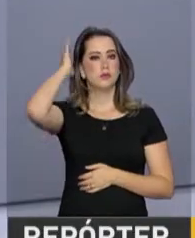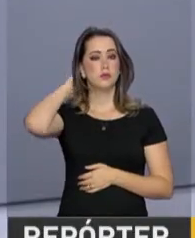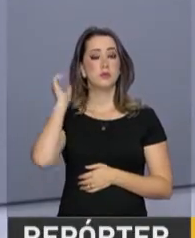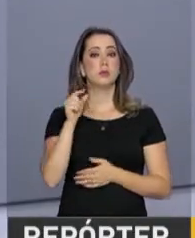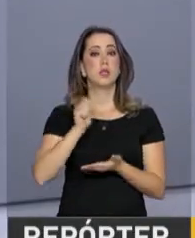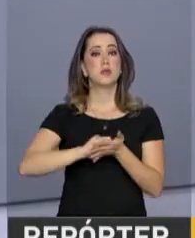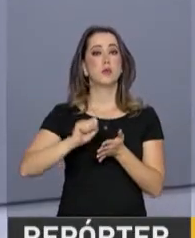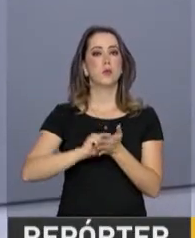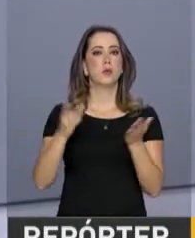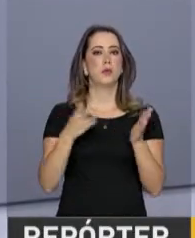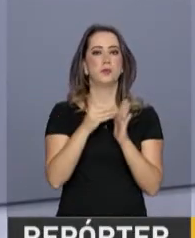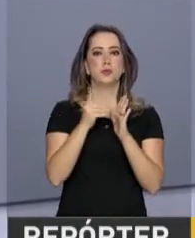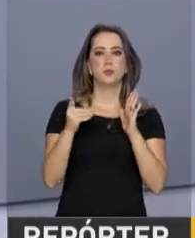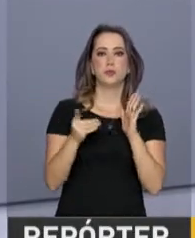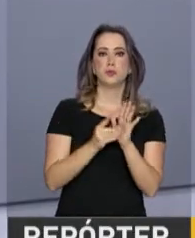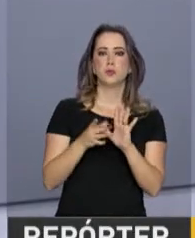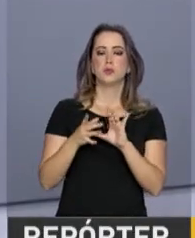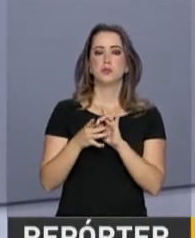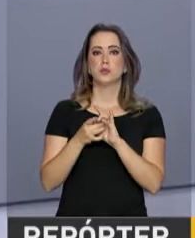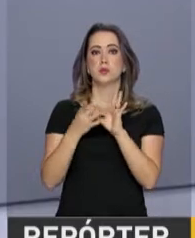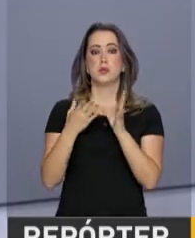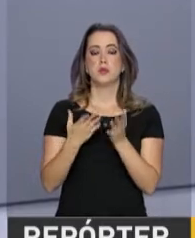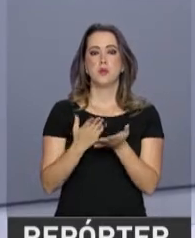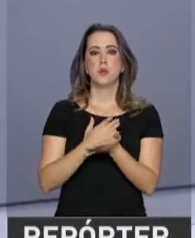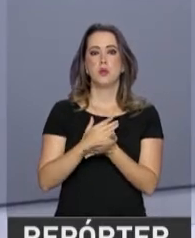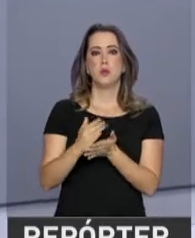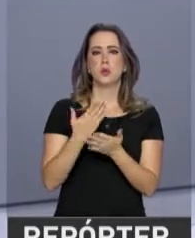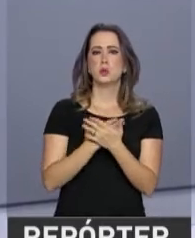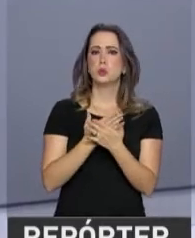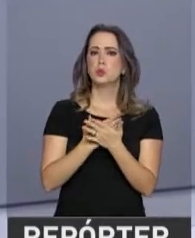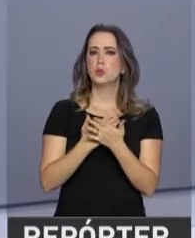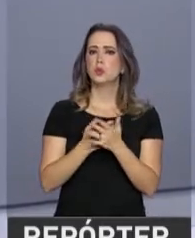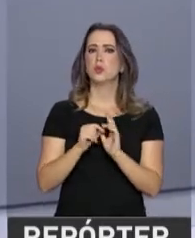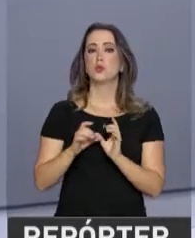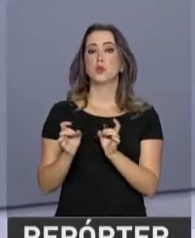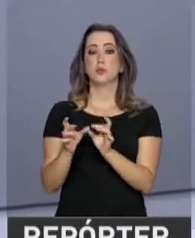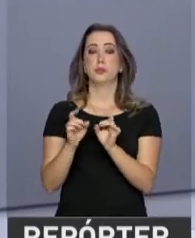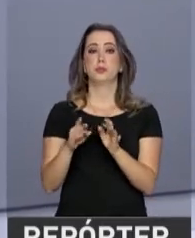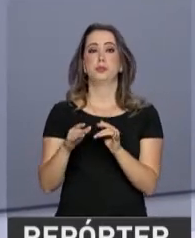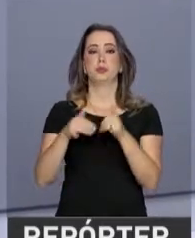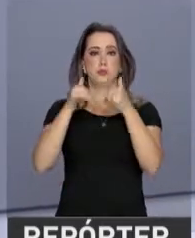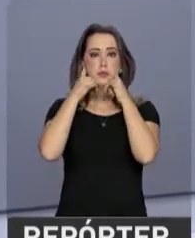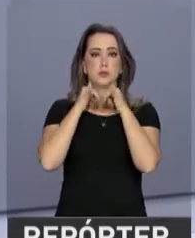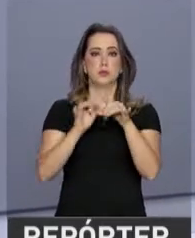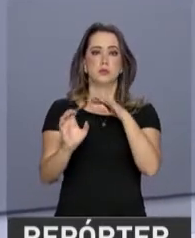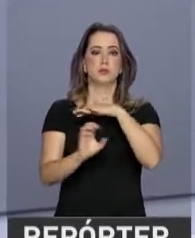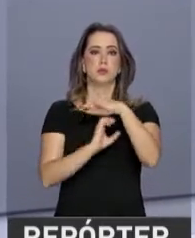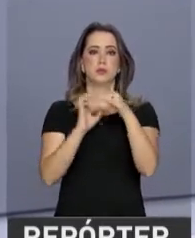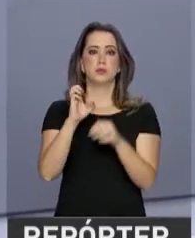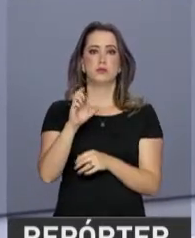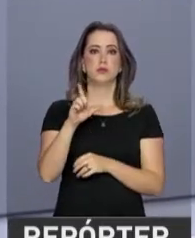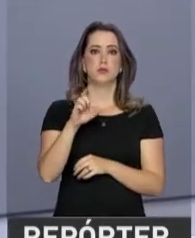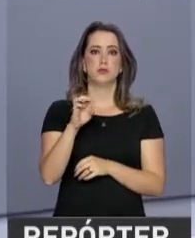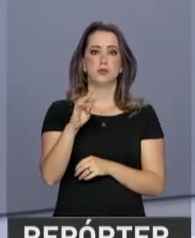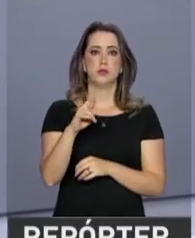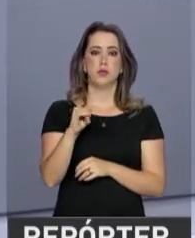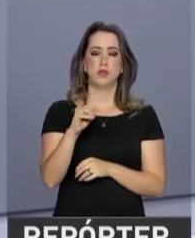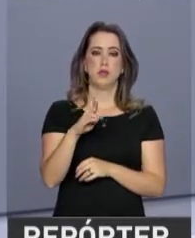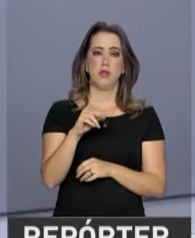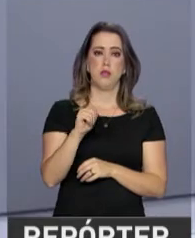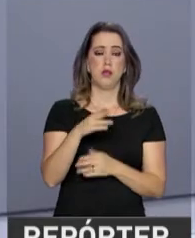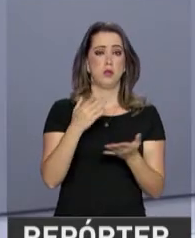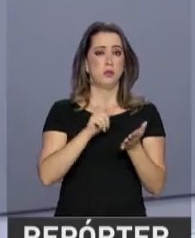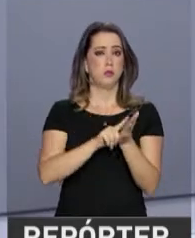hoje o decreto que autoriza o início dos estudos para a capitalização da Eletrobras. O texto vai ser publicado no Diário Oficial da União